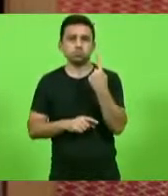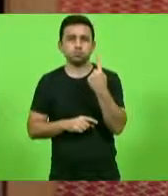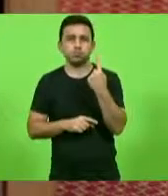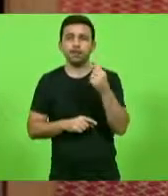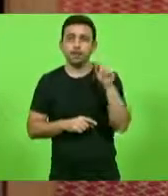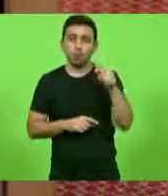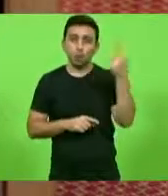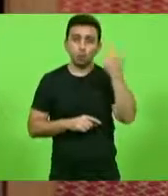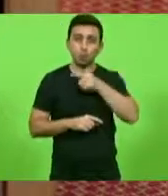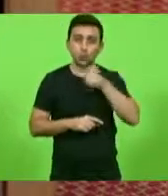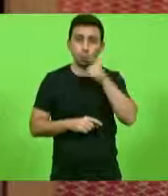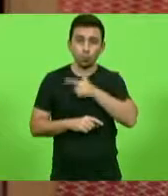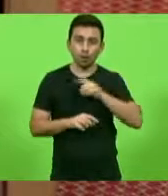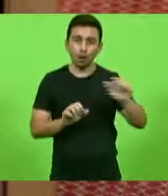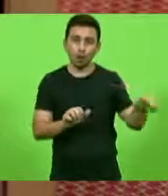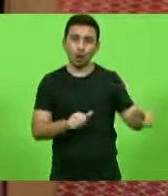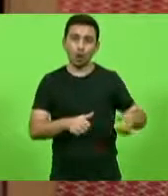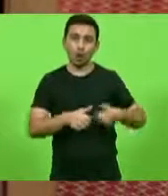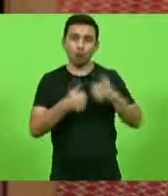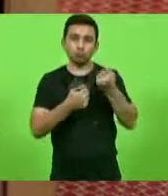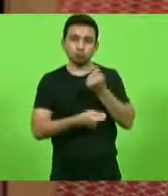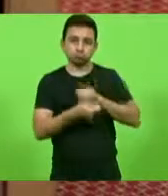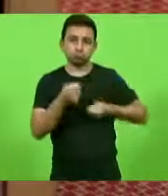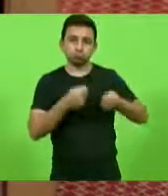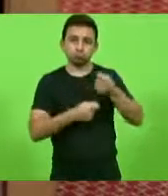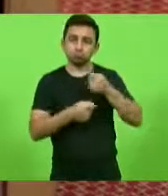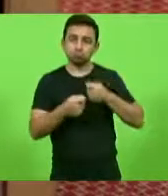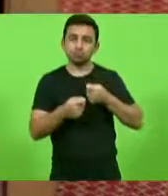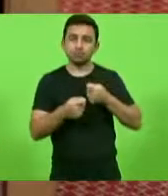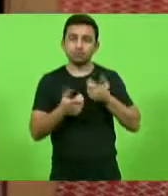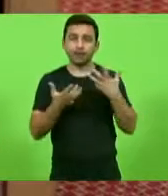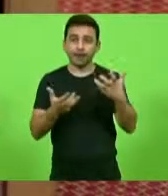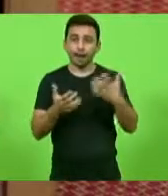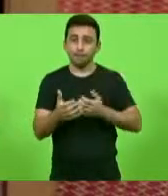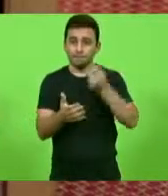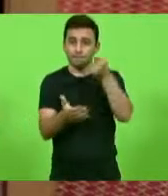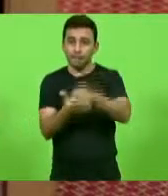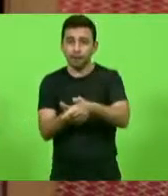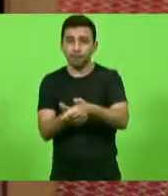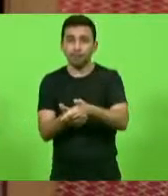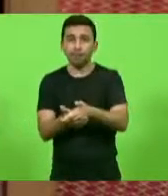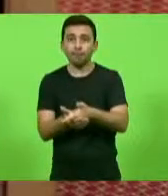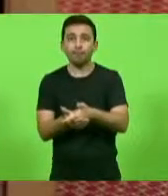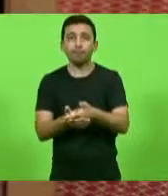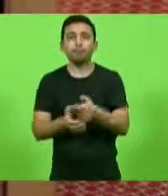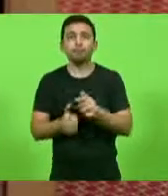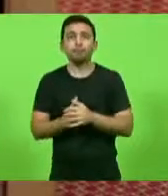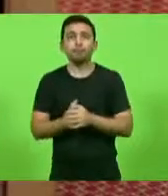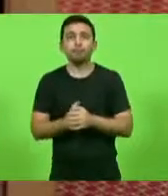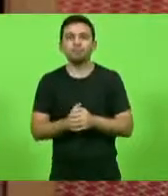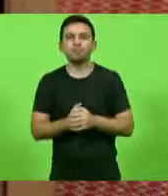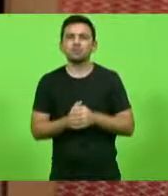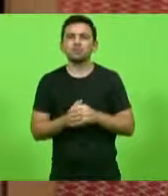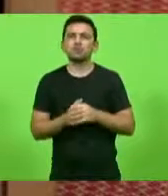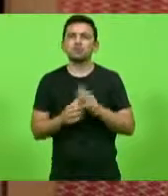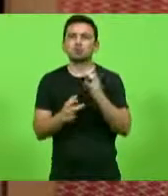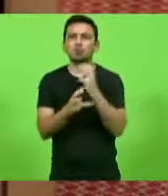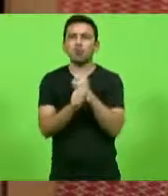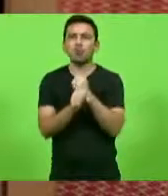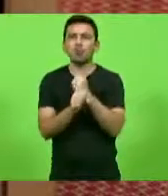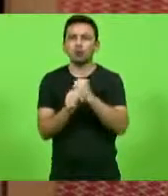conseguiu se reerguer economicamente e queria quitar a dívida. E a dívida, com juro,